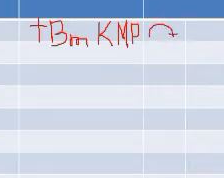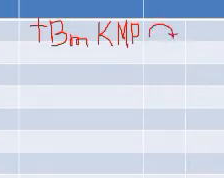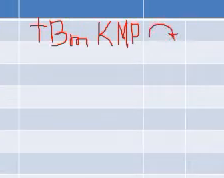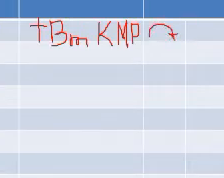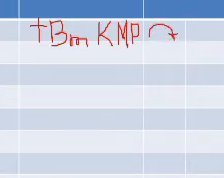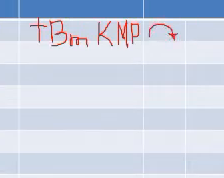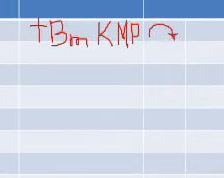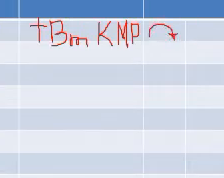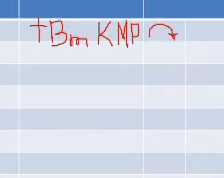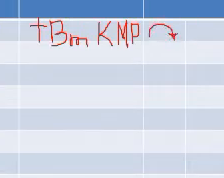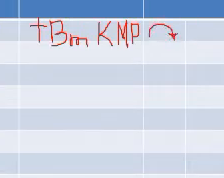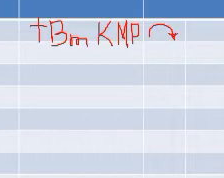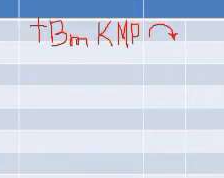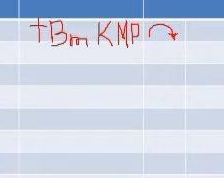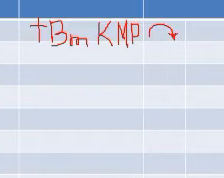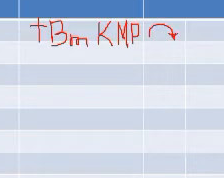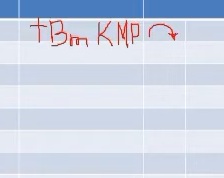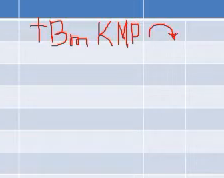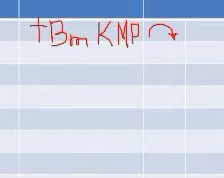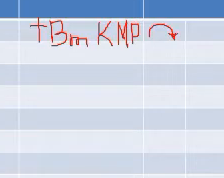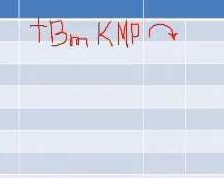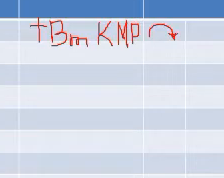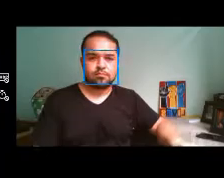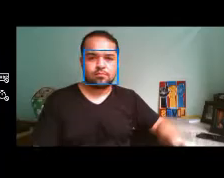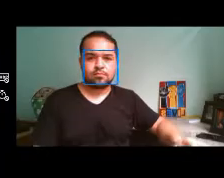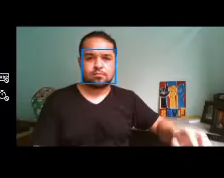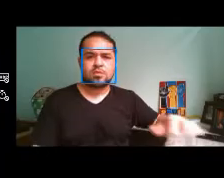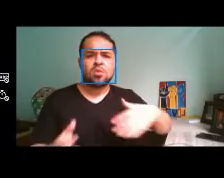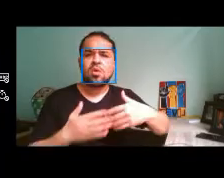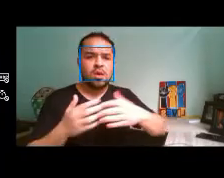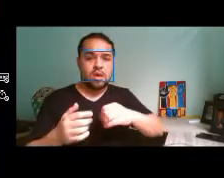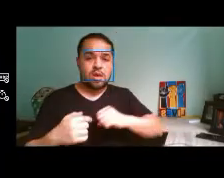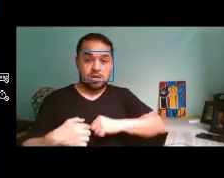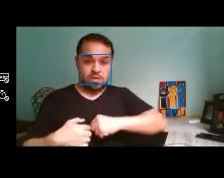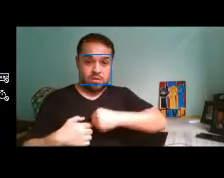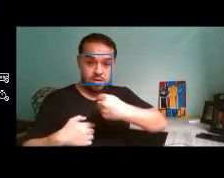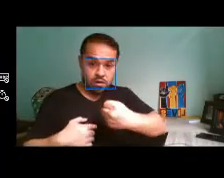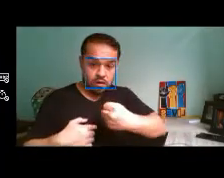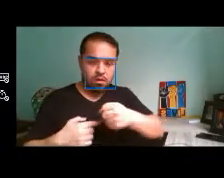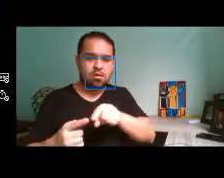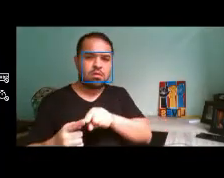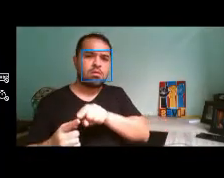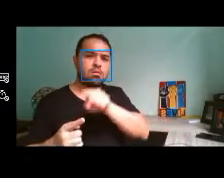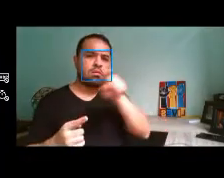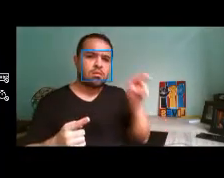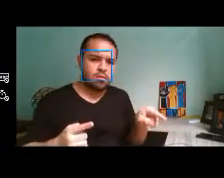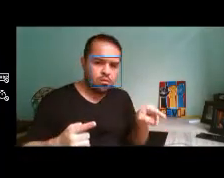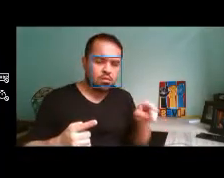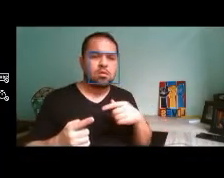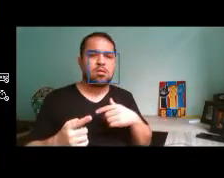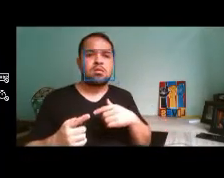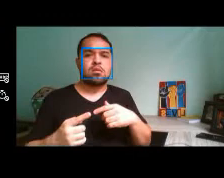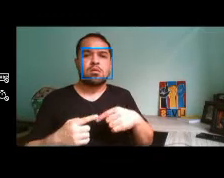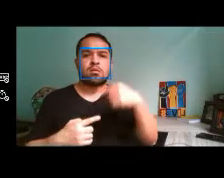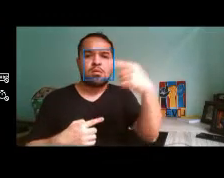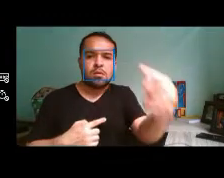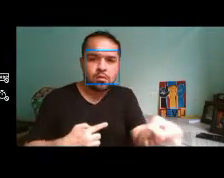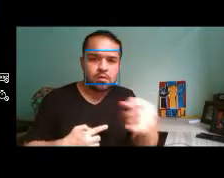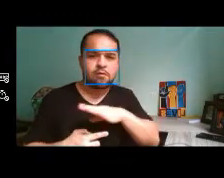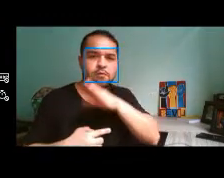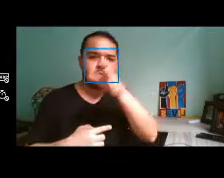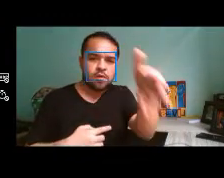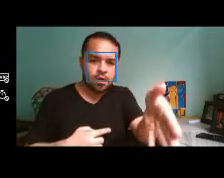A direção que essa meia curva foi feita, eu vou dizer agora qual é a direção que essa meia curva foi